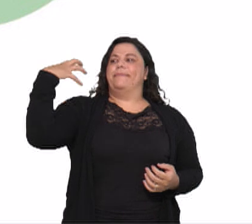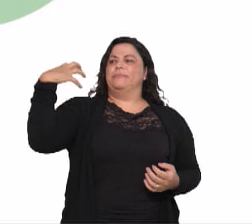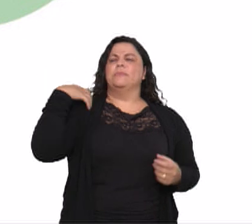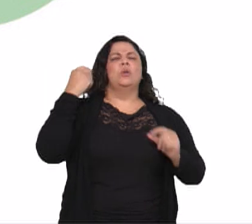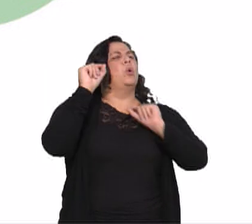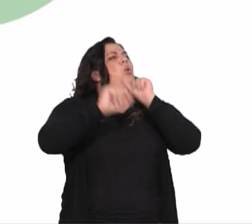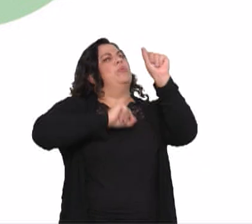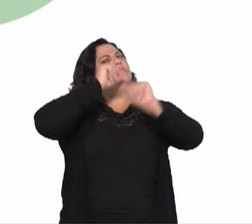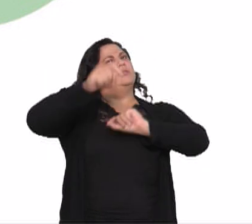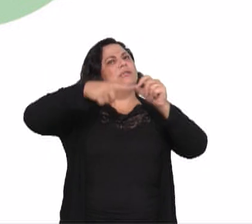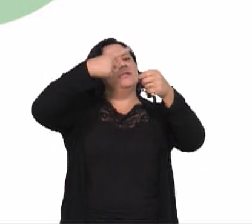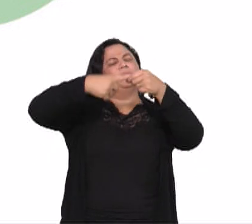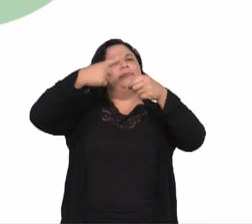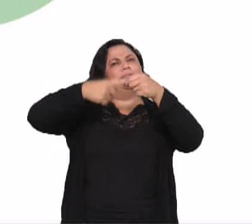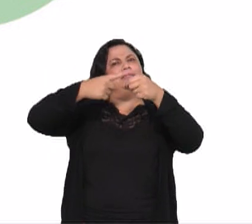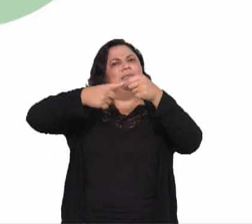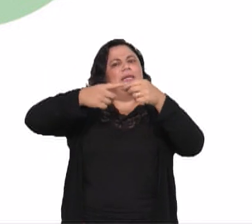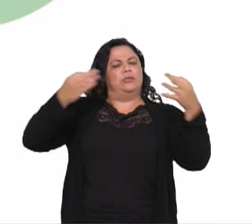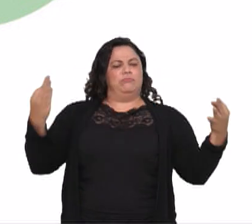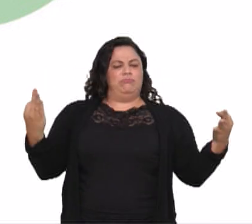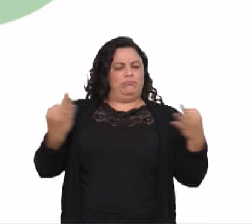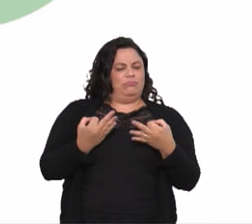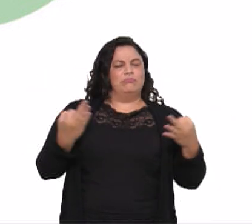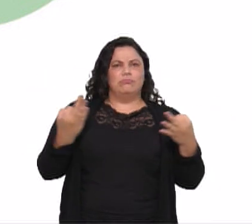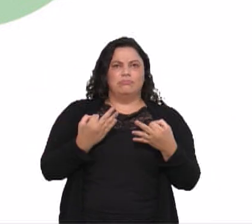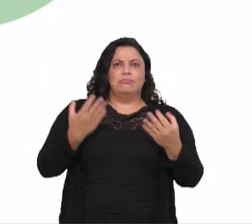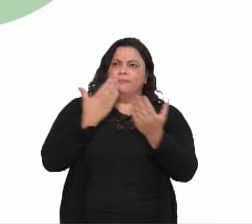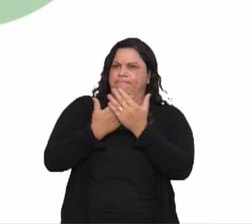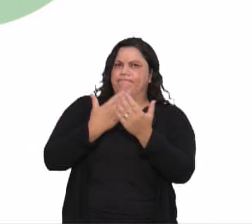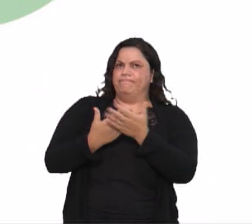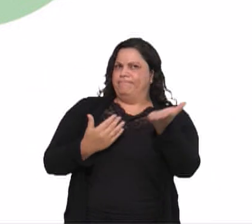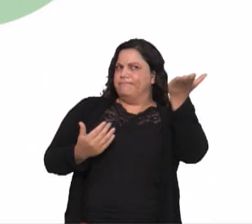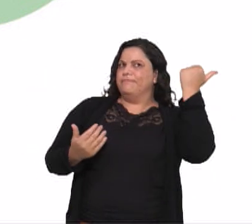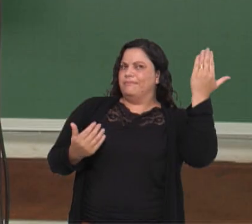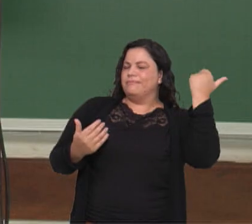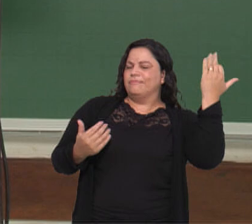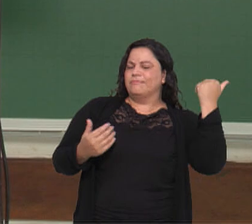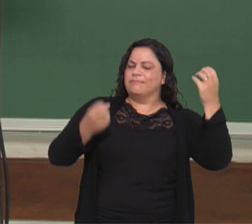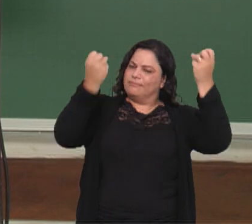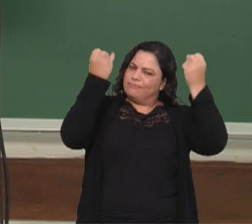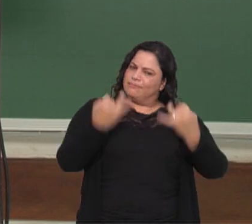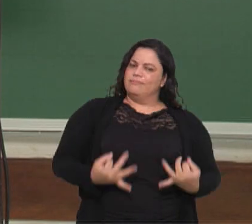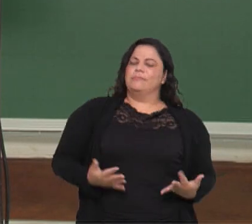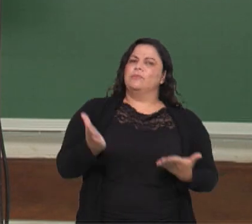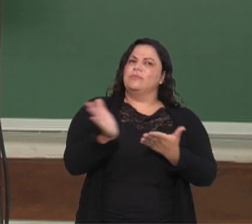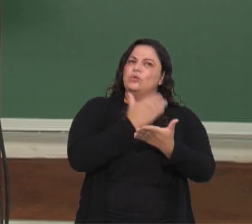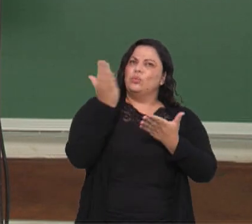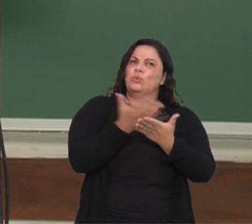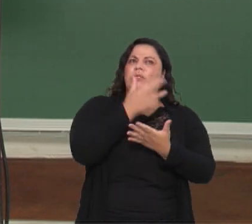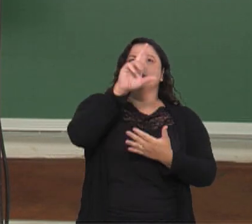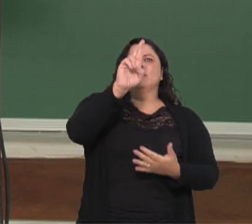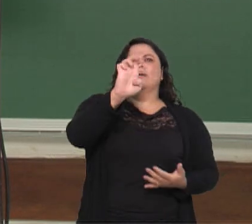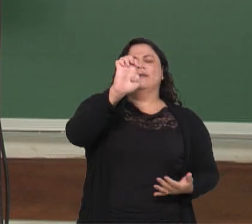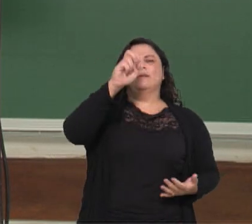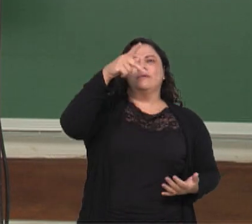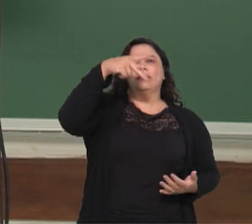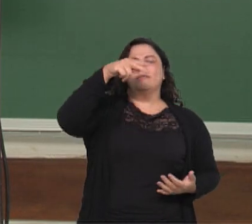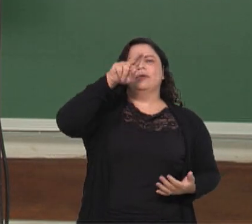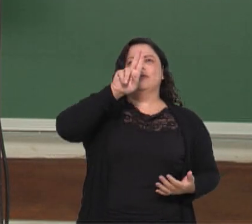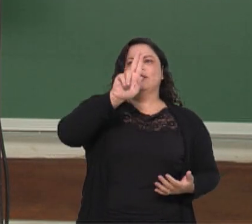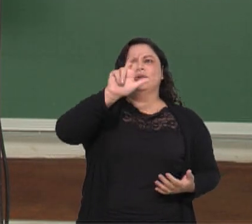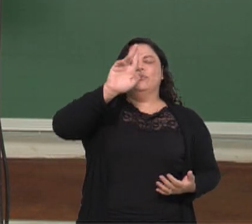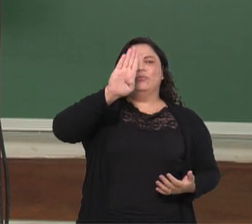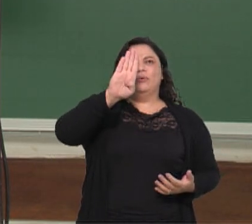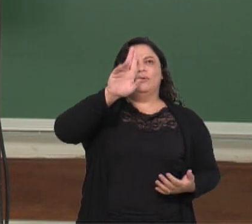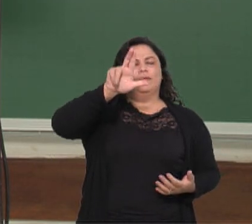cidade perfeita, a cidade ideal. Né? Na aula passada a gente falou daquele livro A República, do Platão. A República é justamente um livro onde ele vai tentar